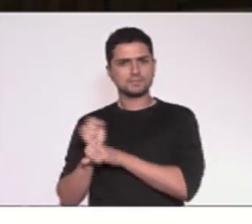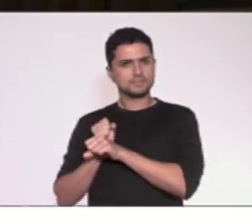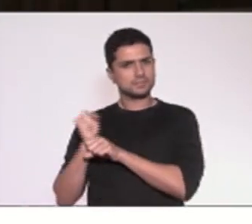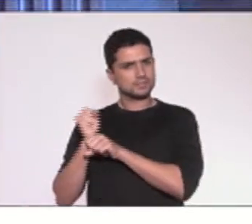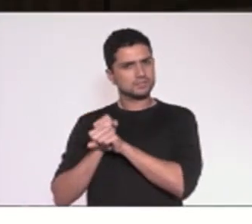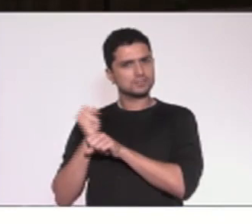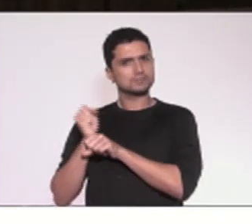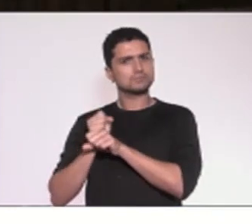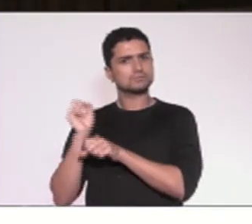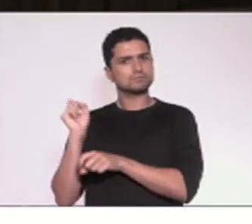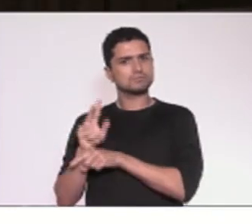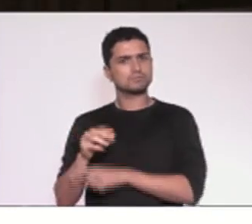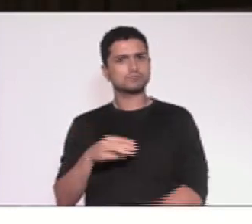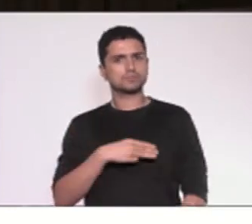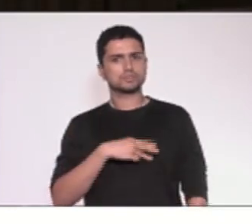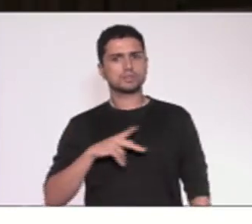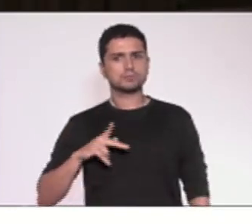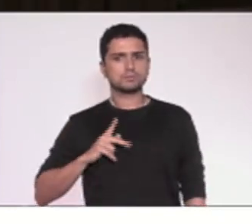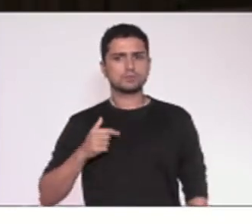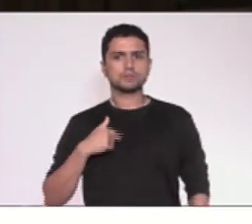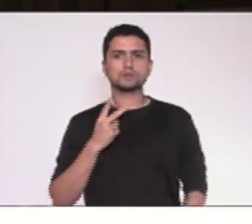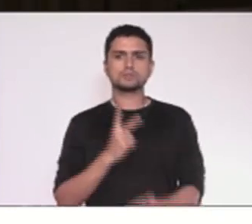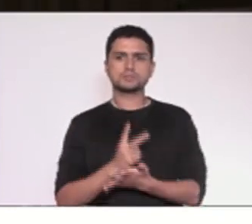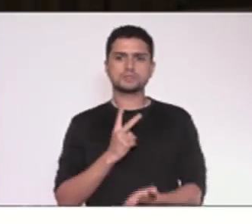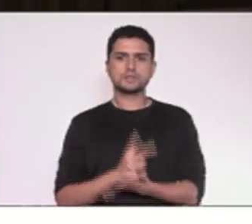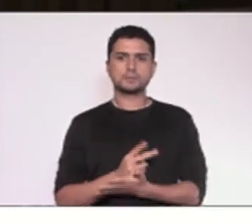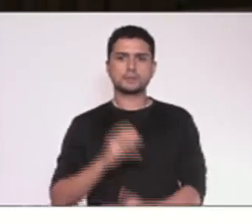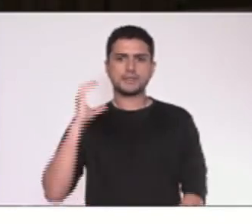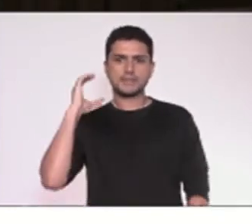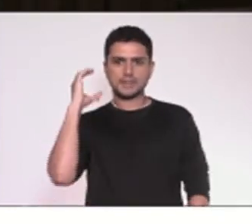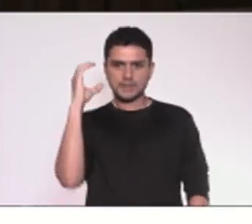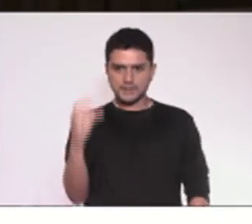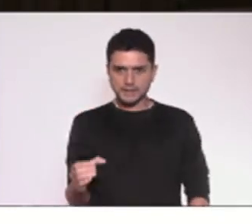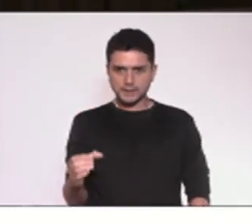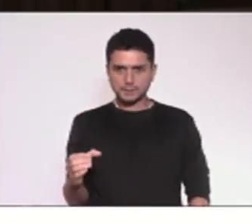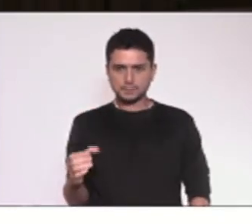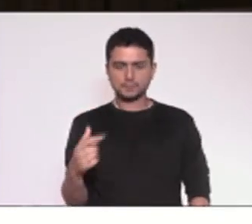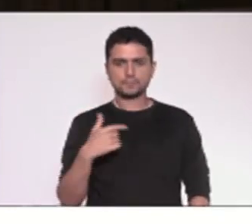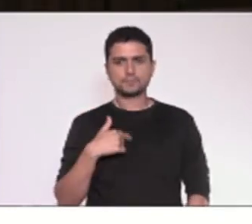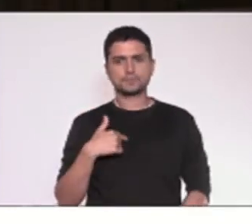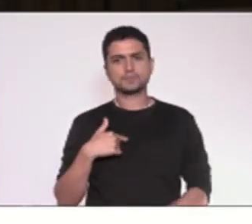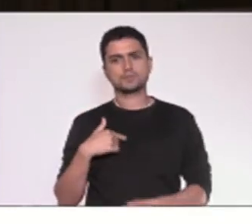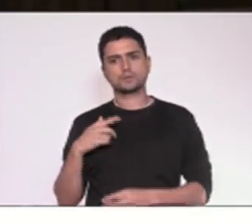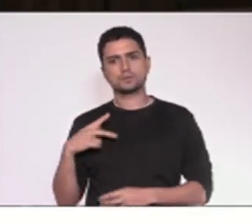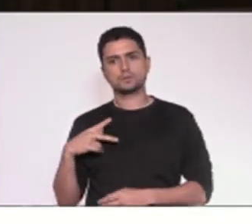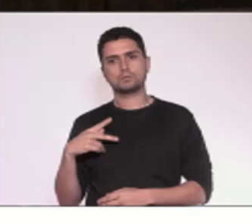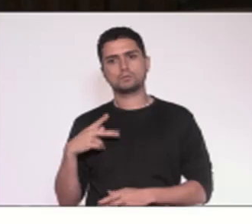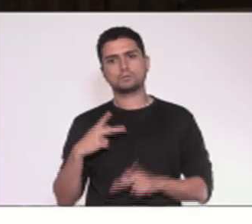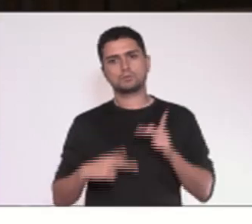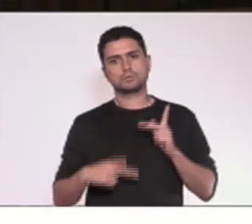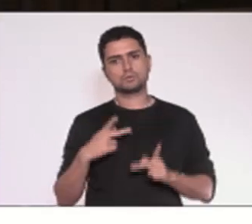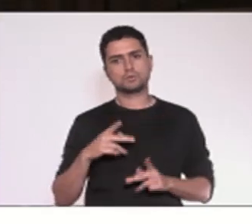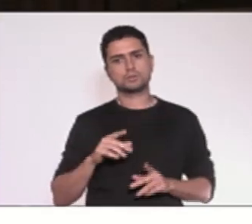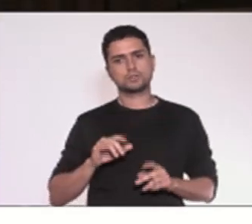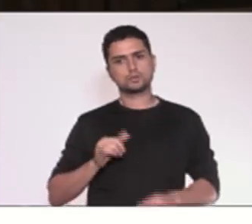e sempre atuei na área criminal. Hoje eu sou promotora do Tribunal do Júri da Capital, sou integrante do GAECO.